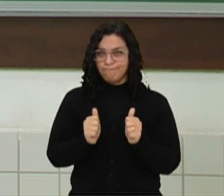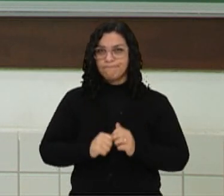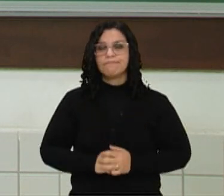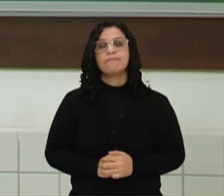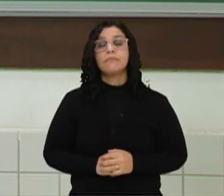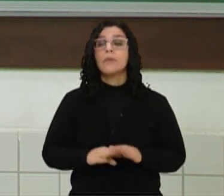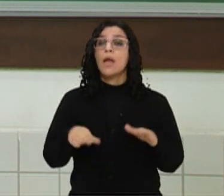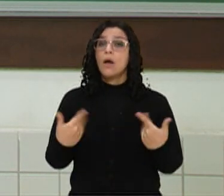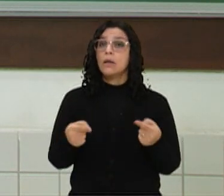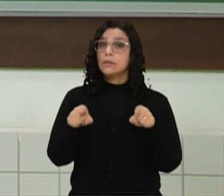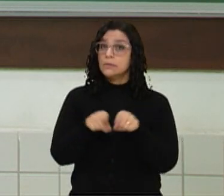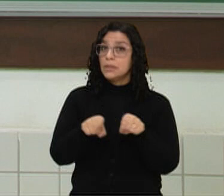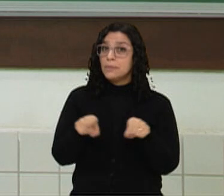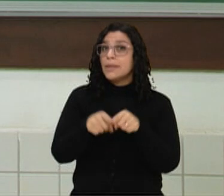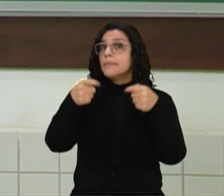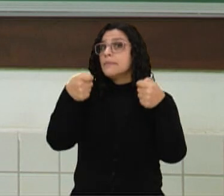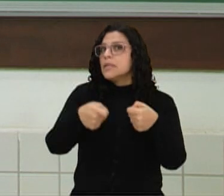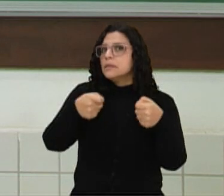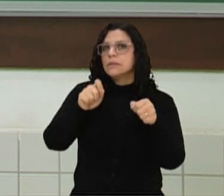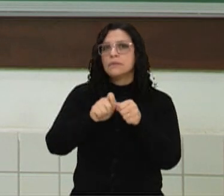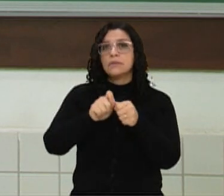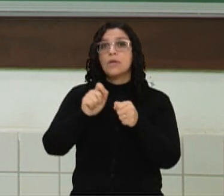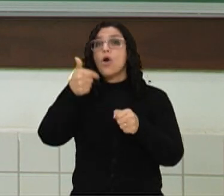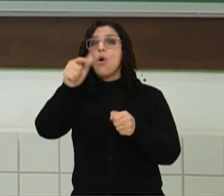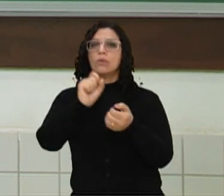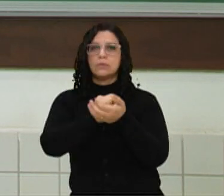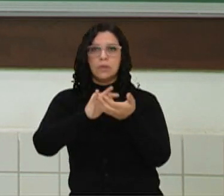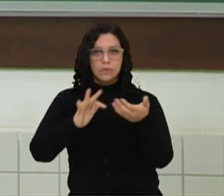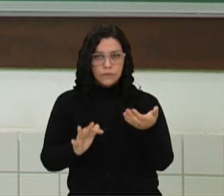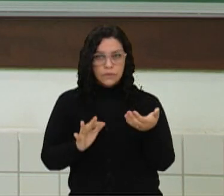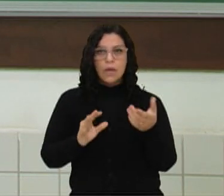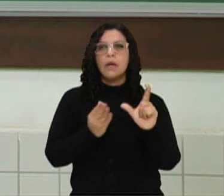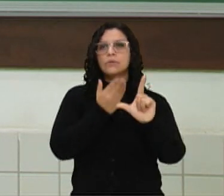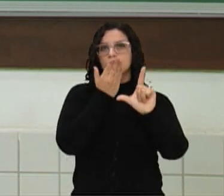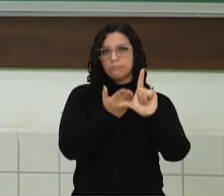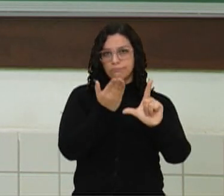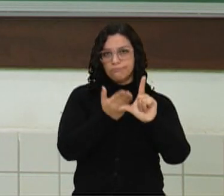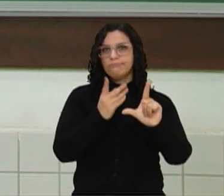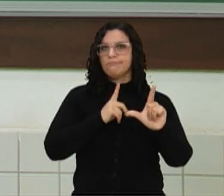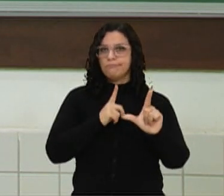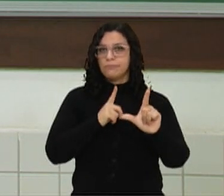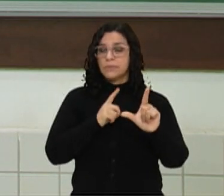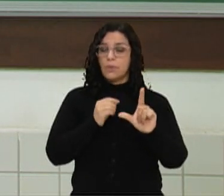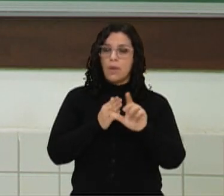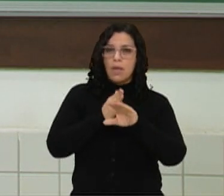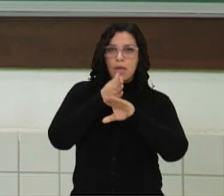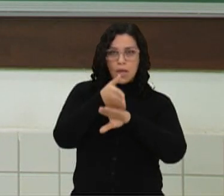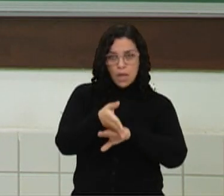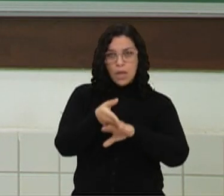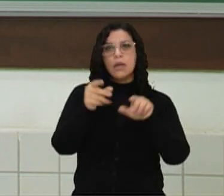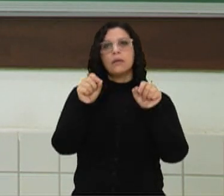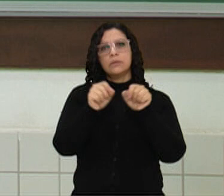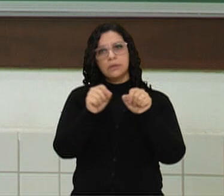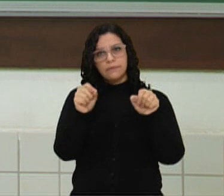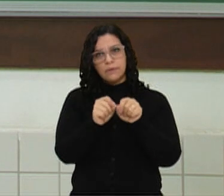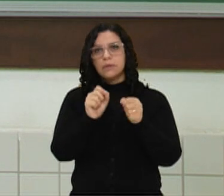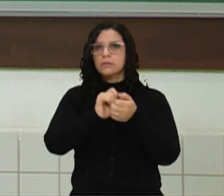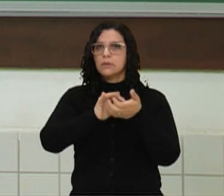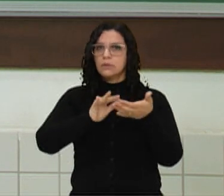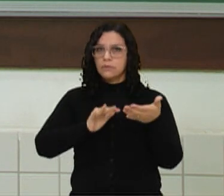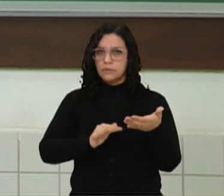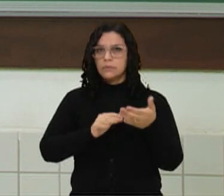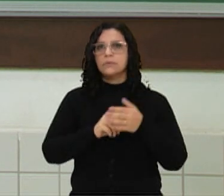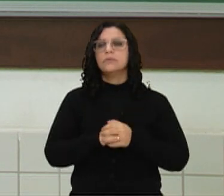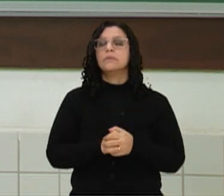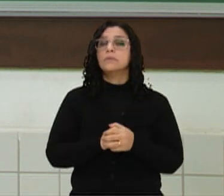vocês. Também realizem as demais atividades do aplicativo. Entrem lá, façam os